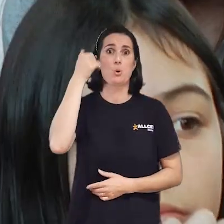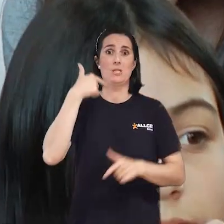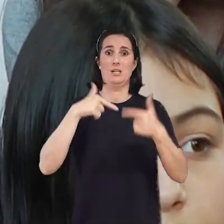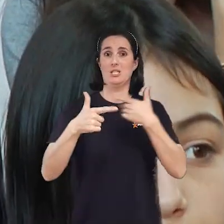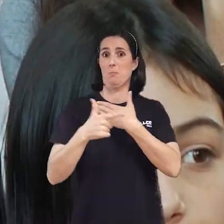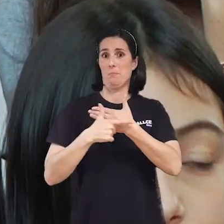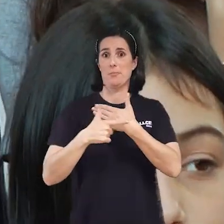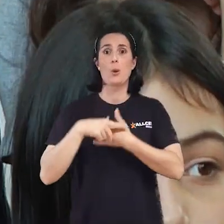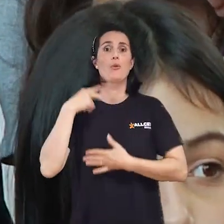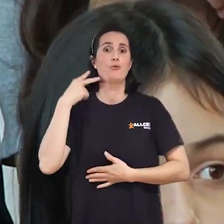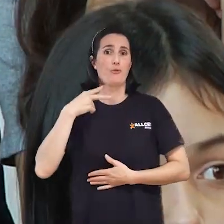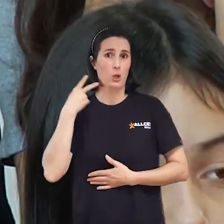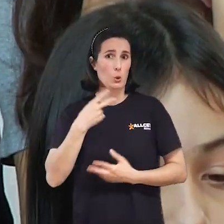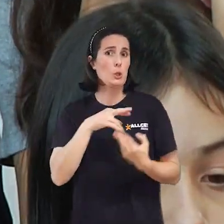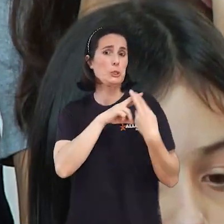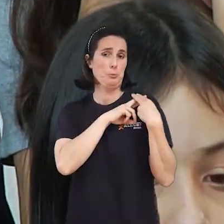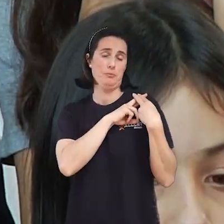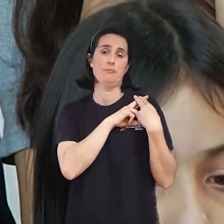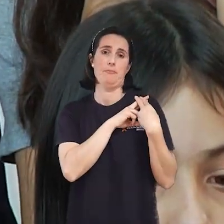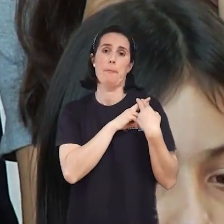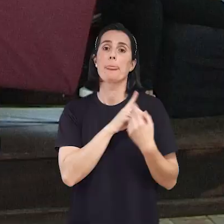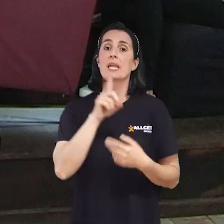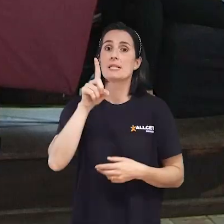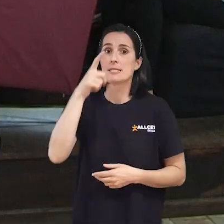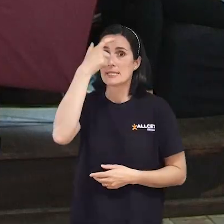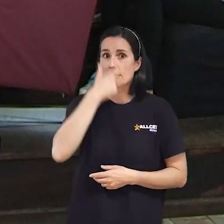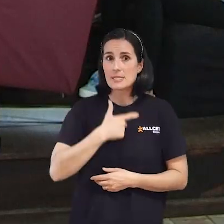qual seria o seu maior sonho na política?